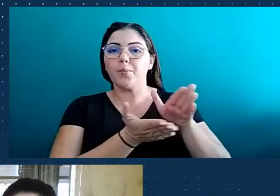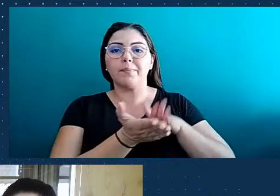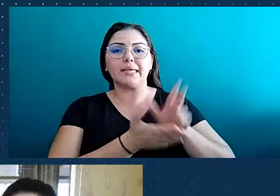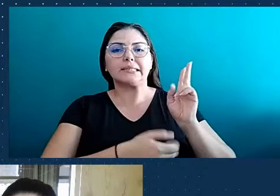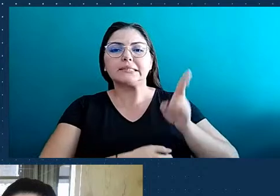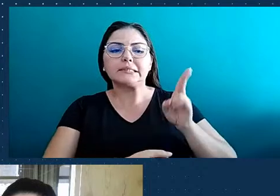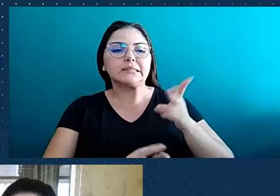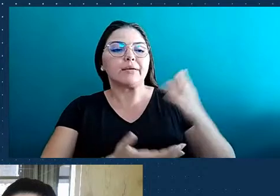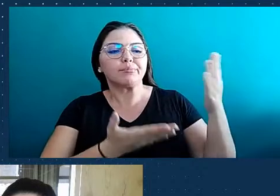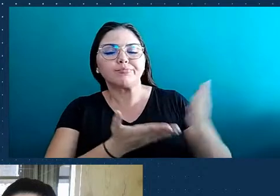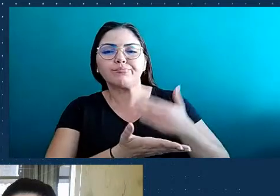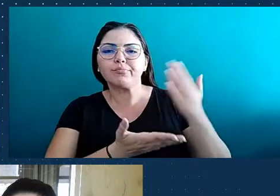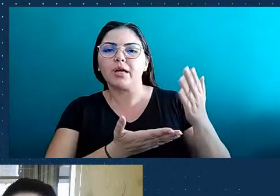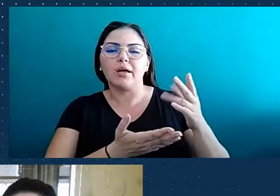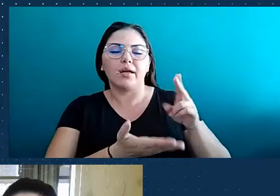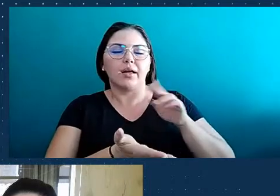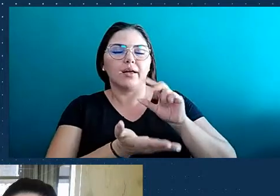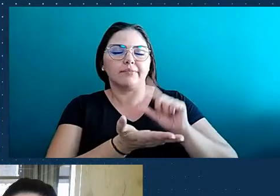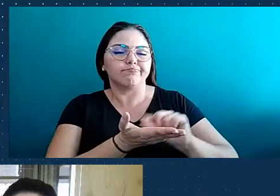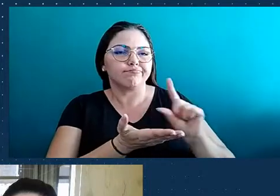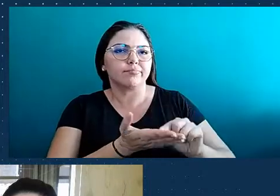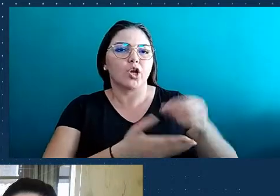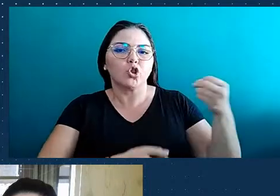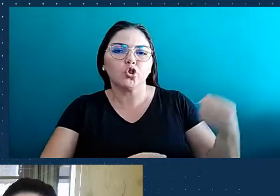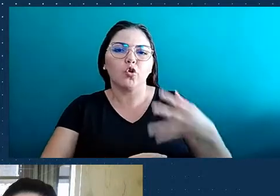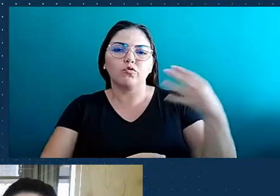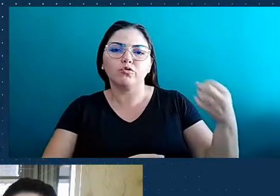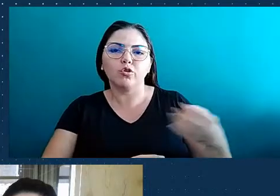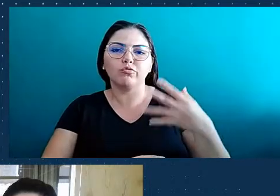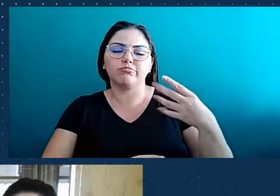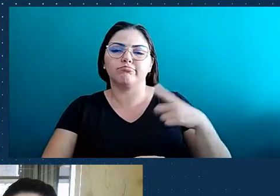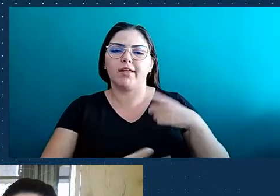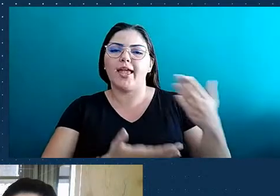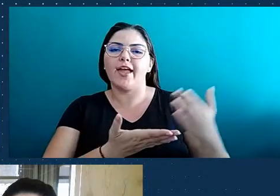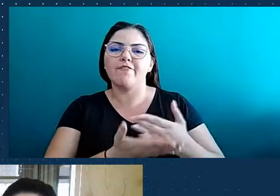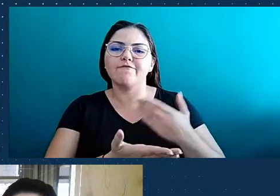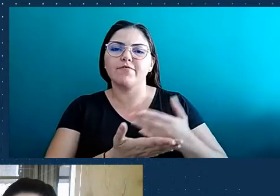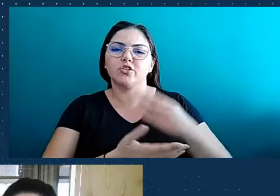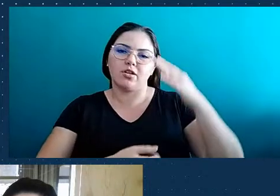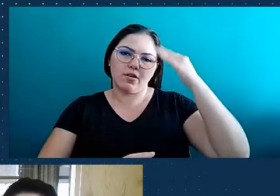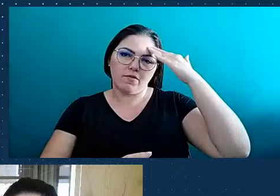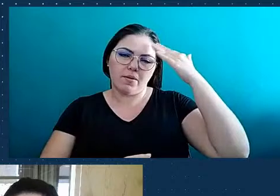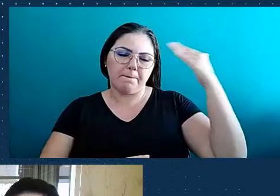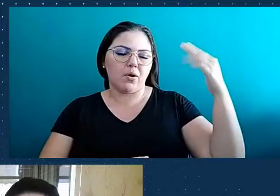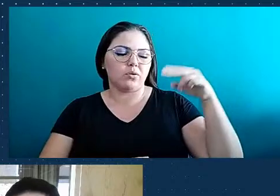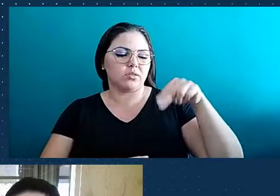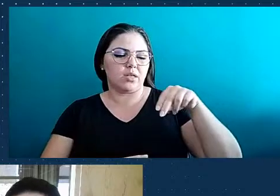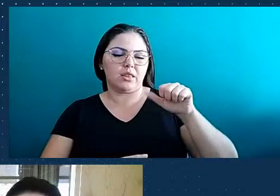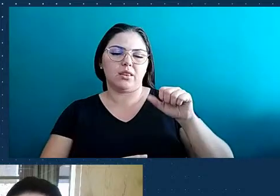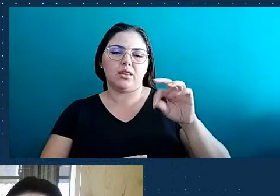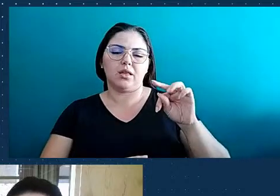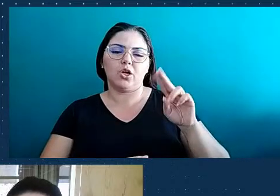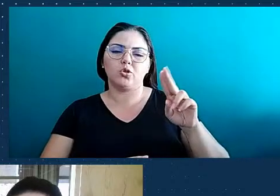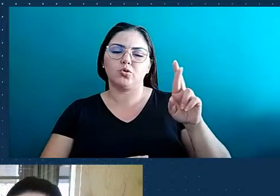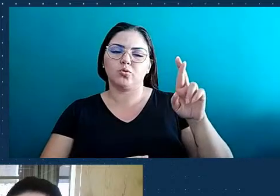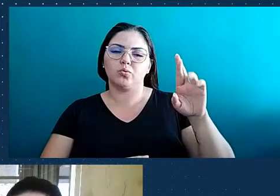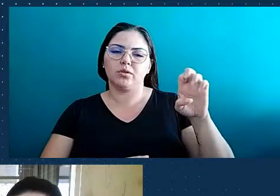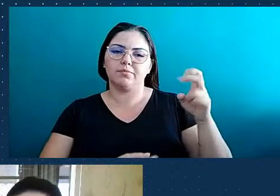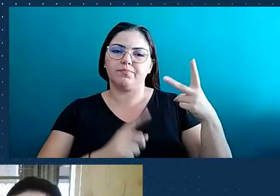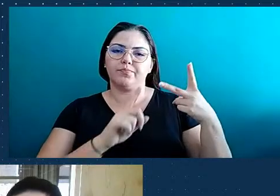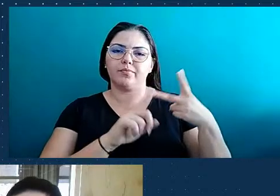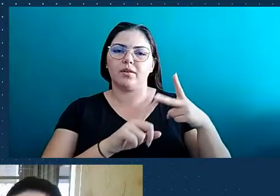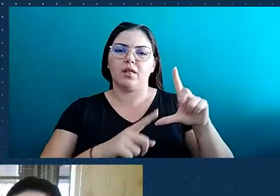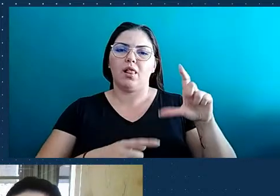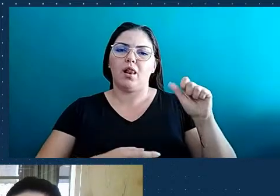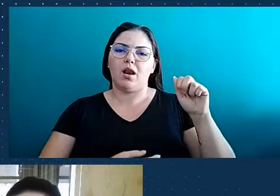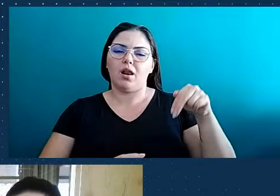em revistas importantes, como a Nature, a Lancet, né, lá, essas revistas que são, né,